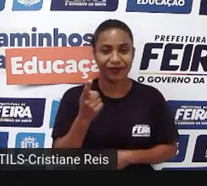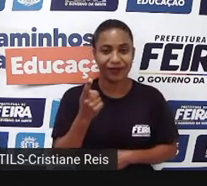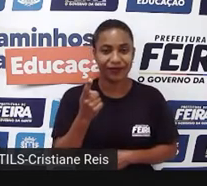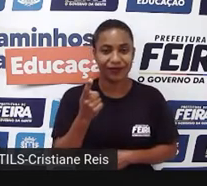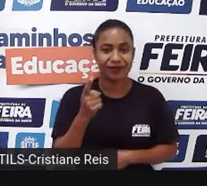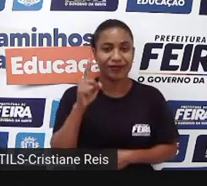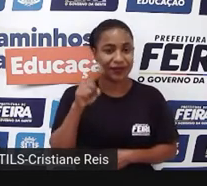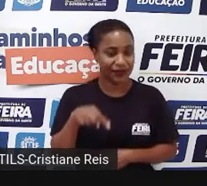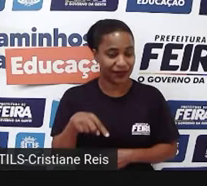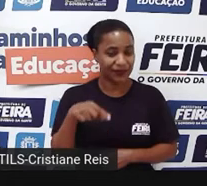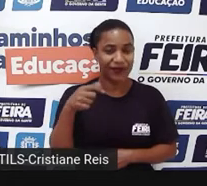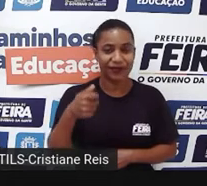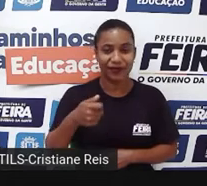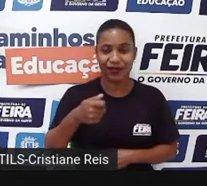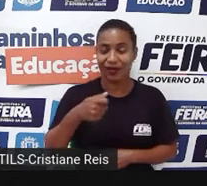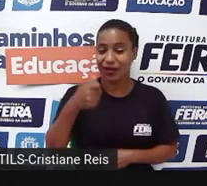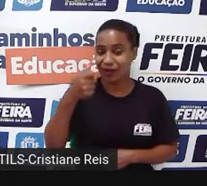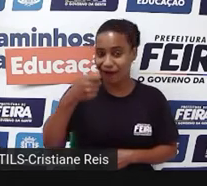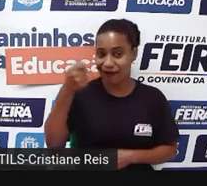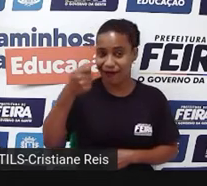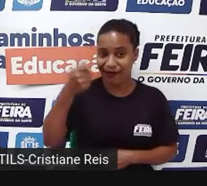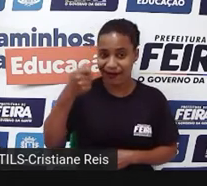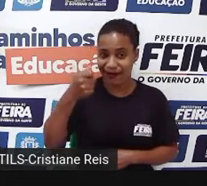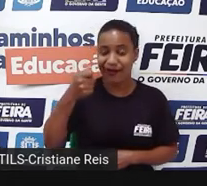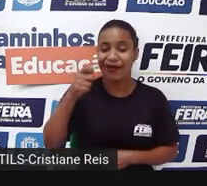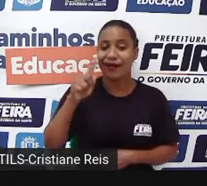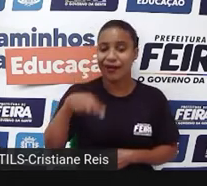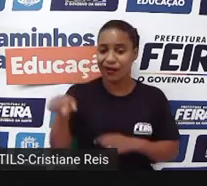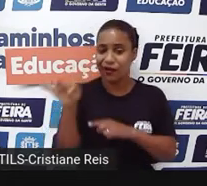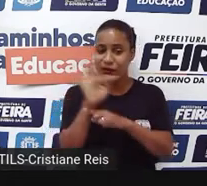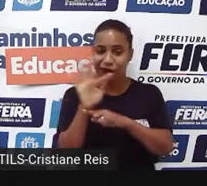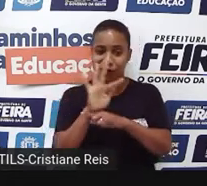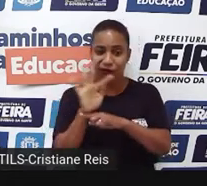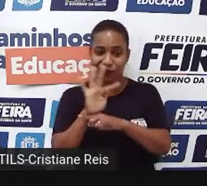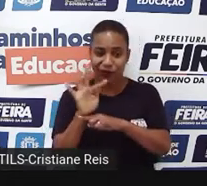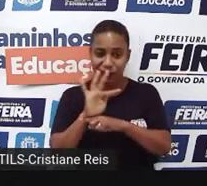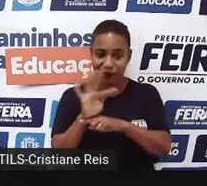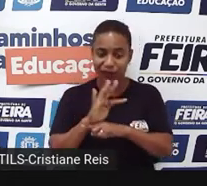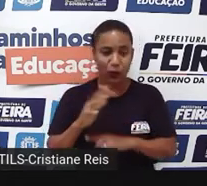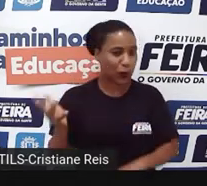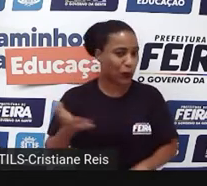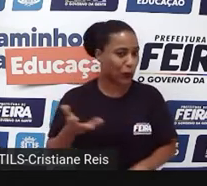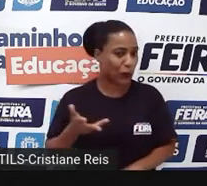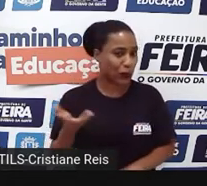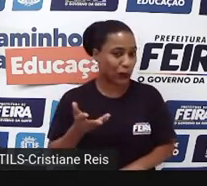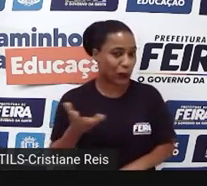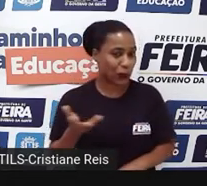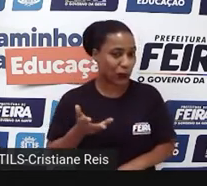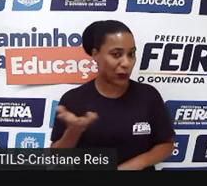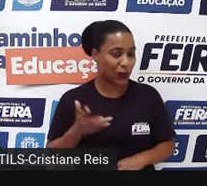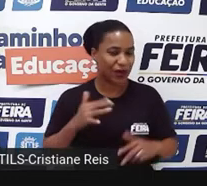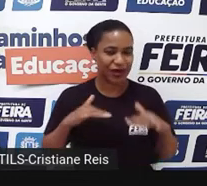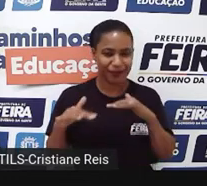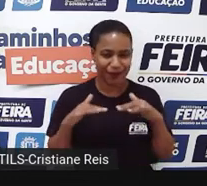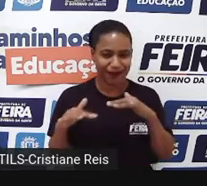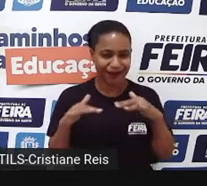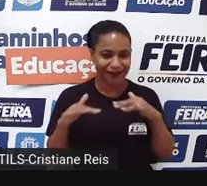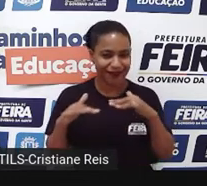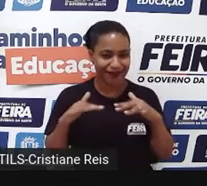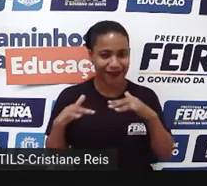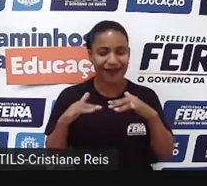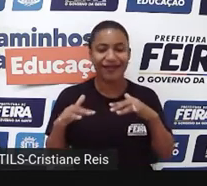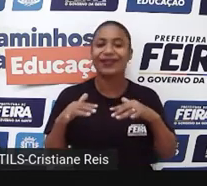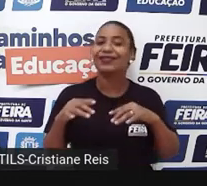is action film. Então, ele é um filme de ação. Porque, dentre outras coisas, ele traz